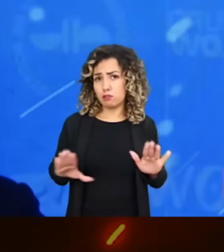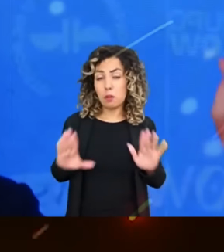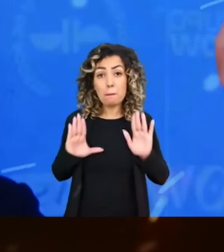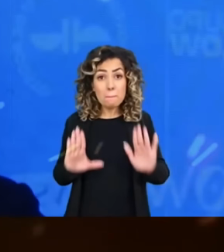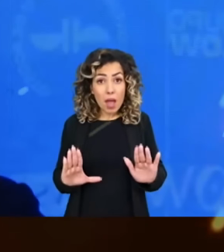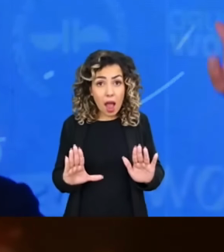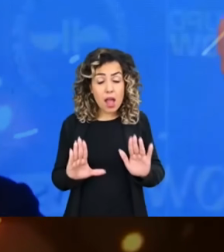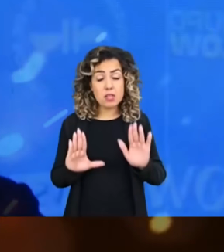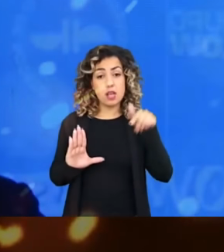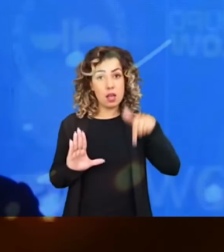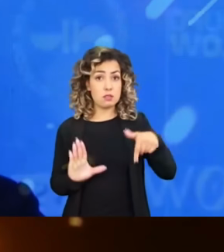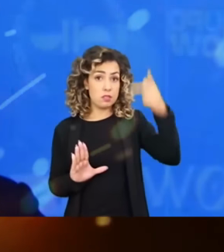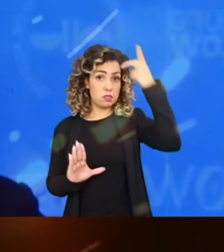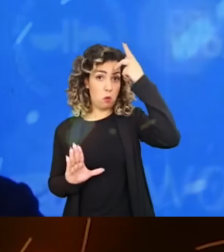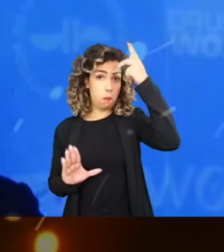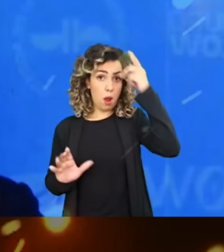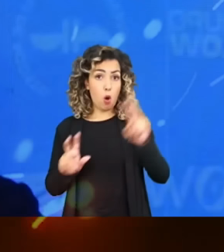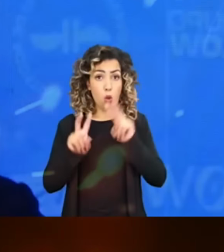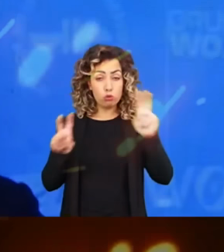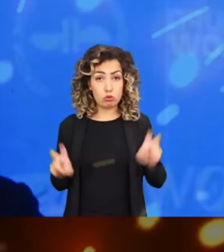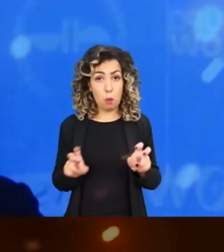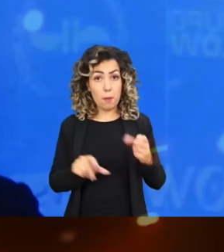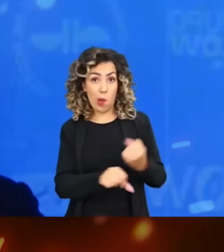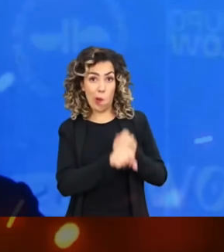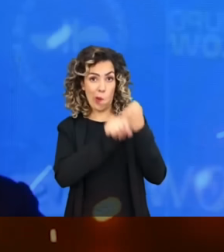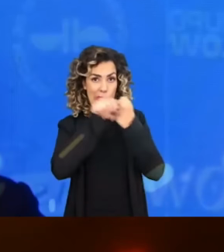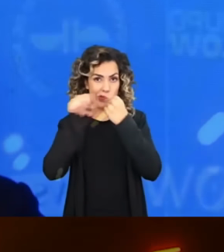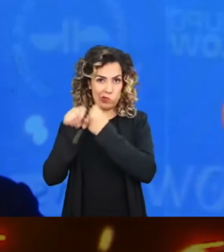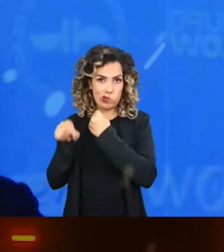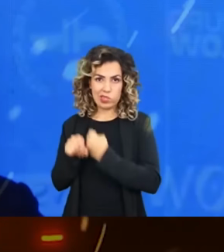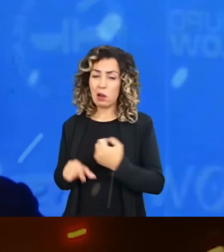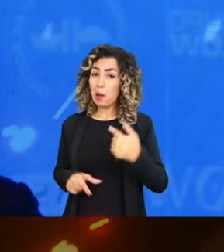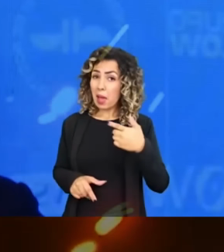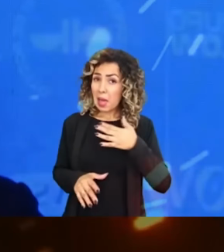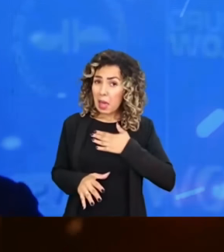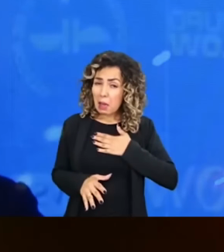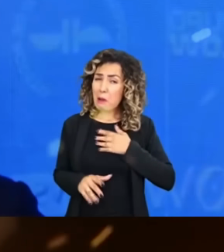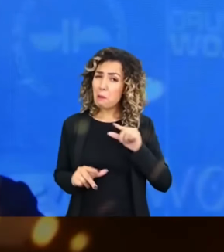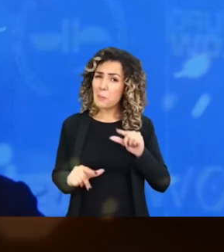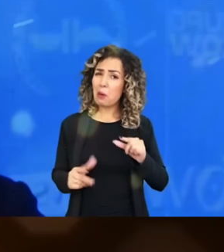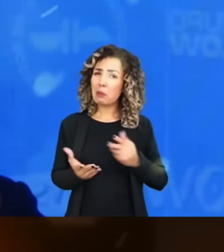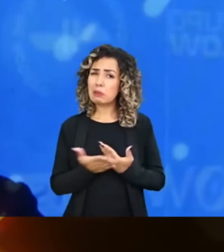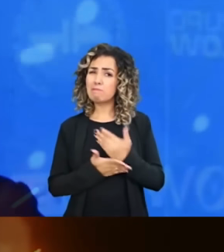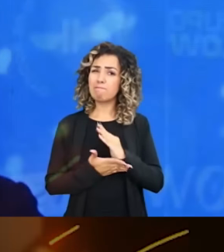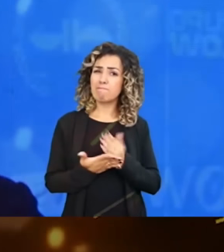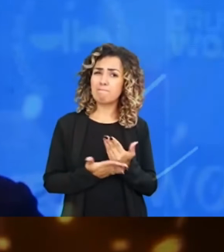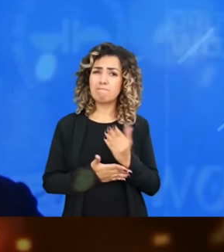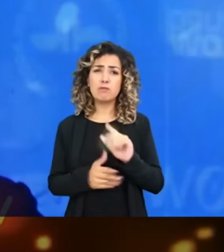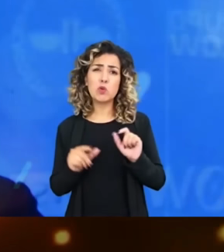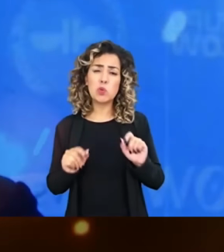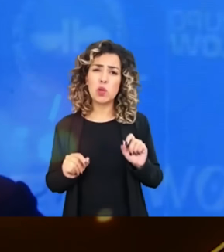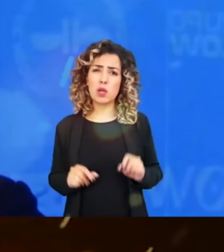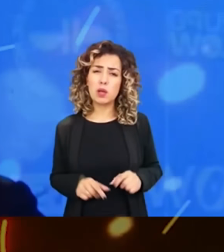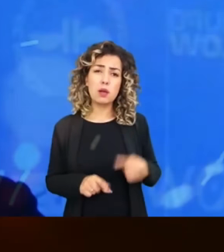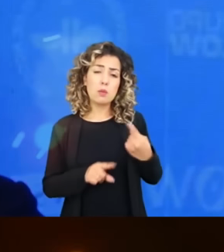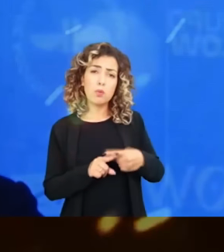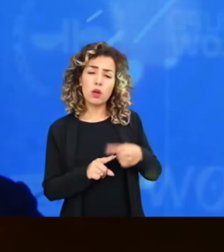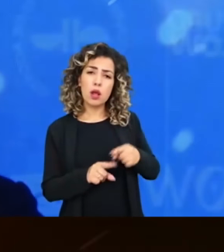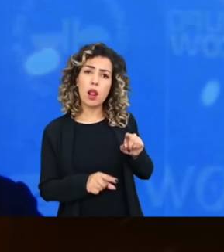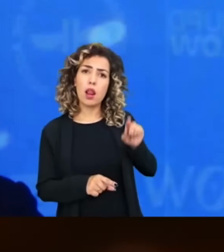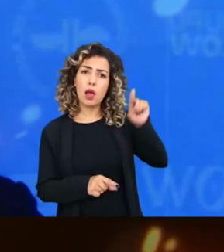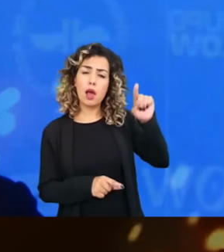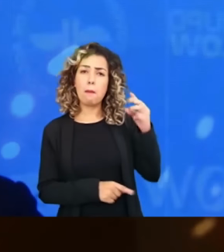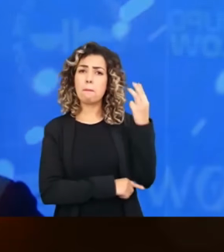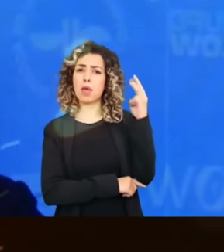Paulo o que me deixa assim realmente muito aflita é saber que Tocantins gente Tocantins hoje tem